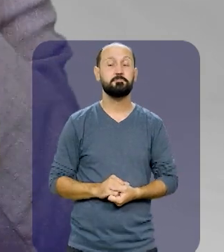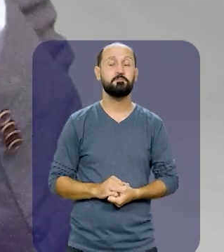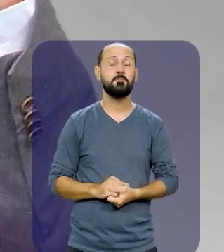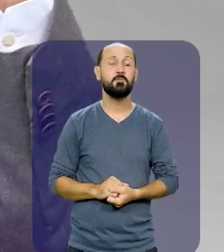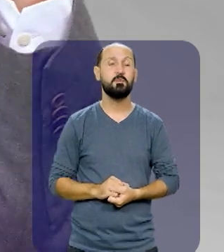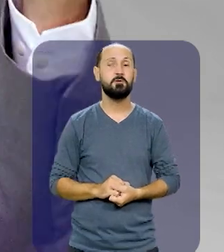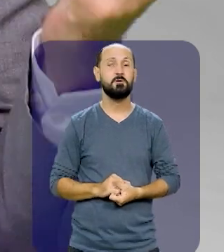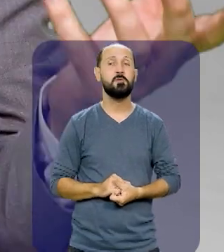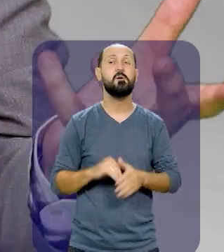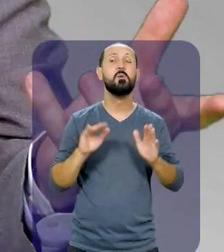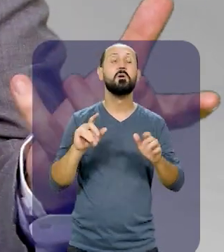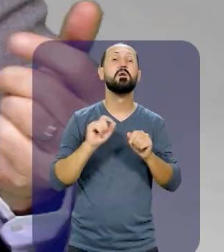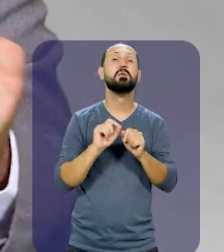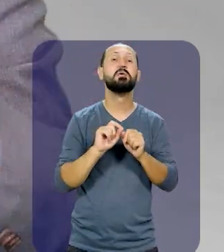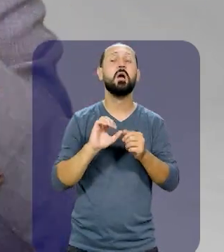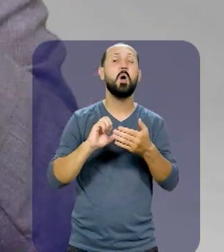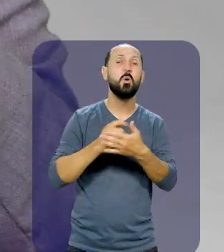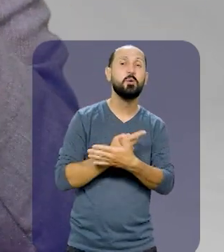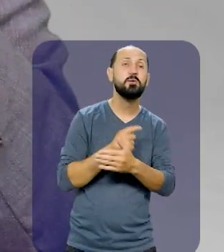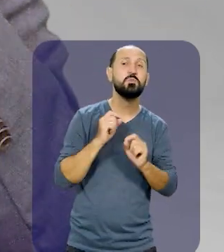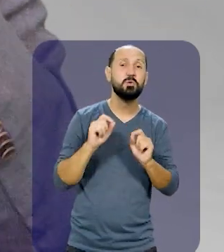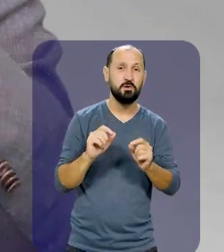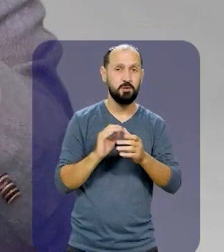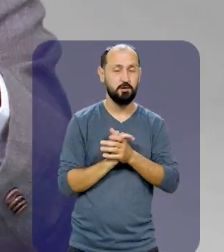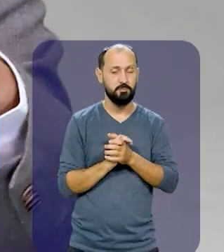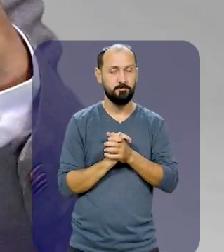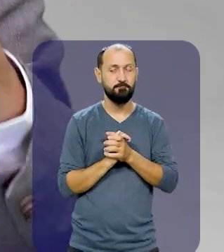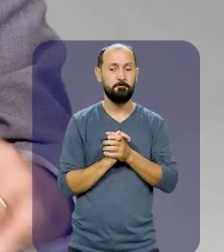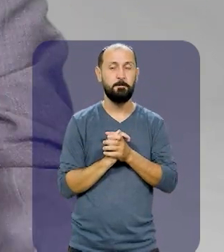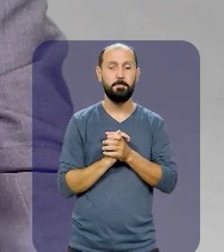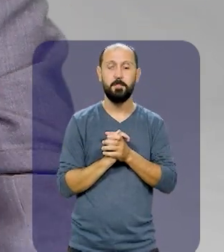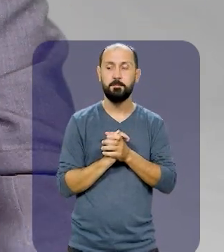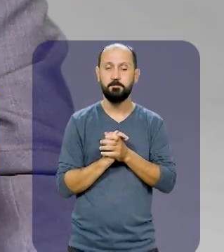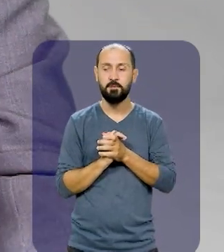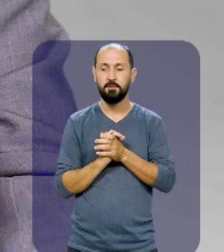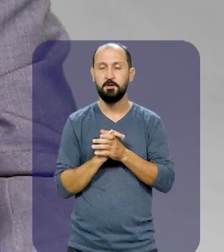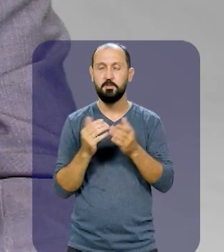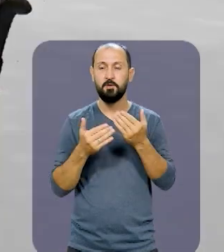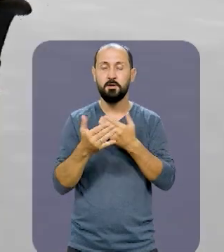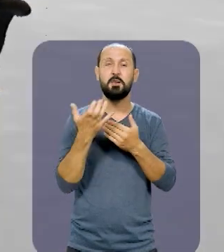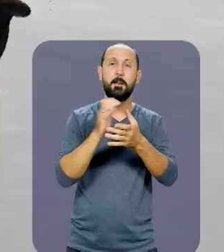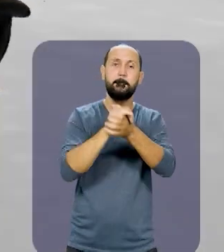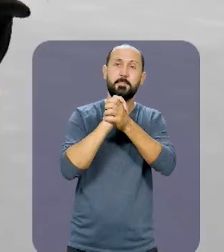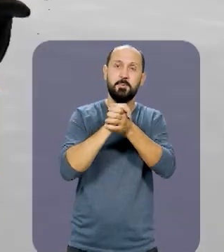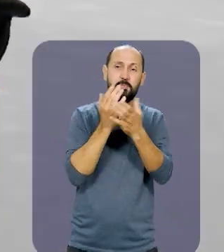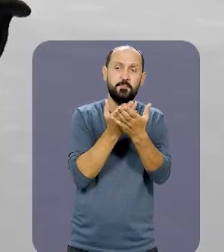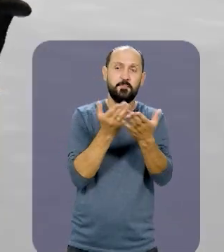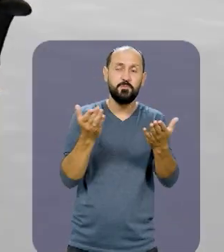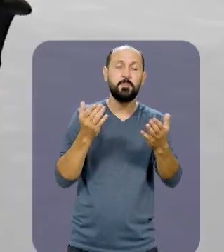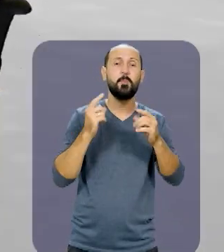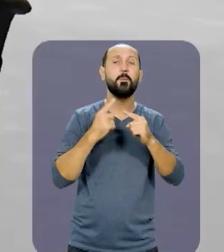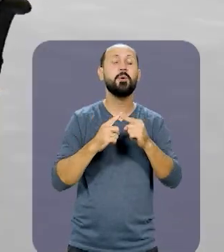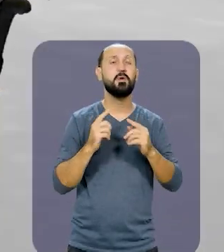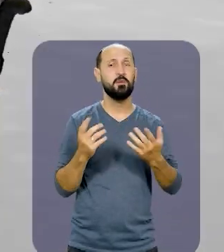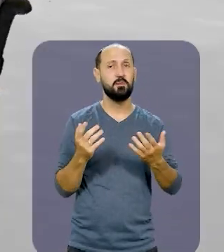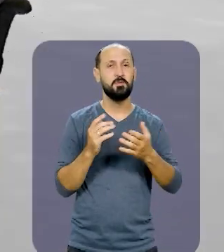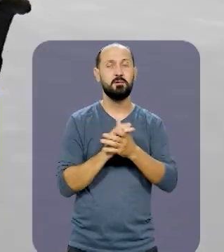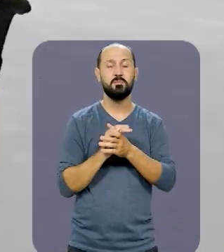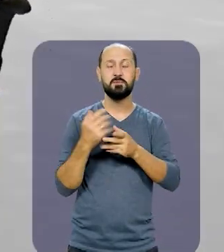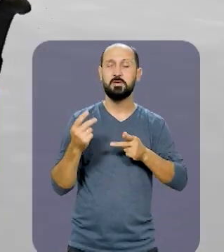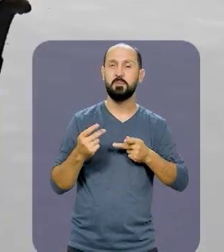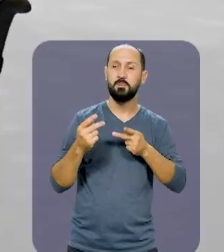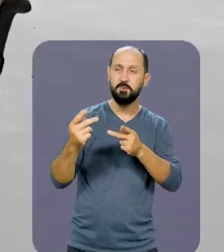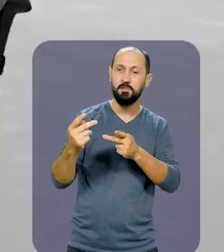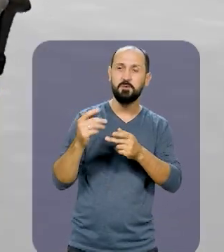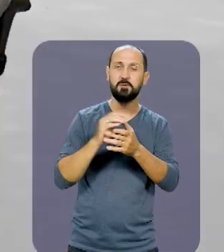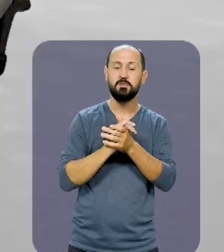Porém, o que está acontecendo? E aí vem, eu queria até parabenizar vocês, porque quando você me